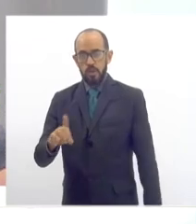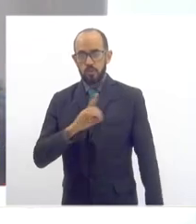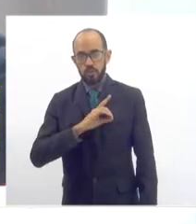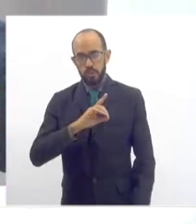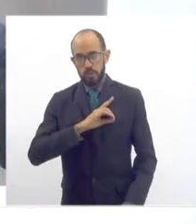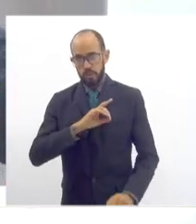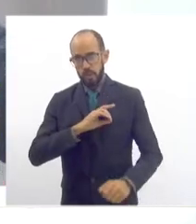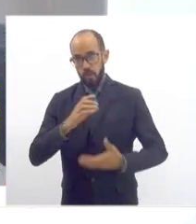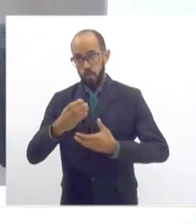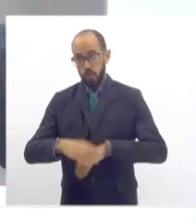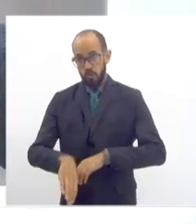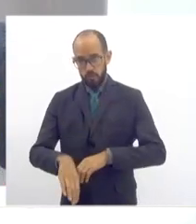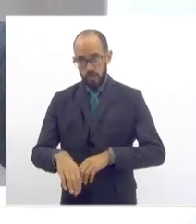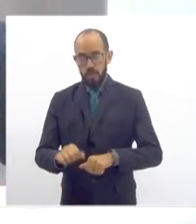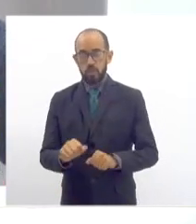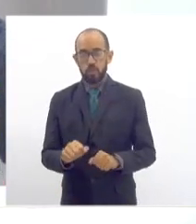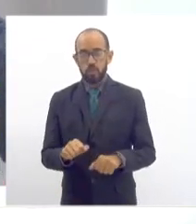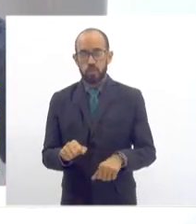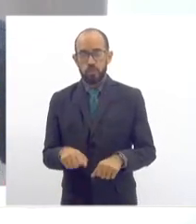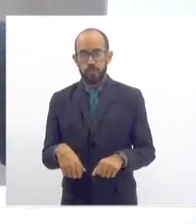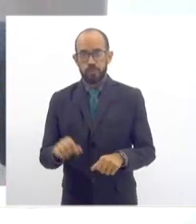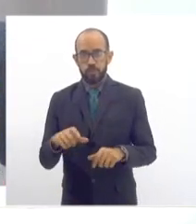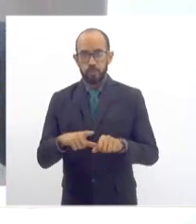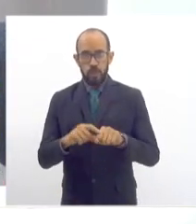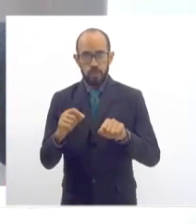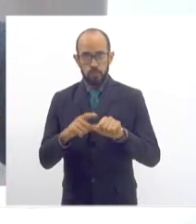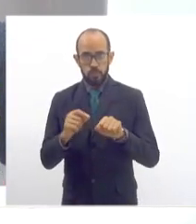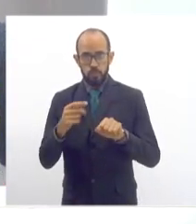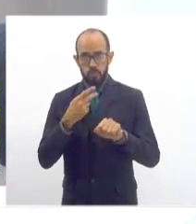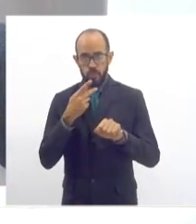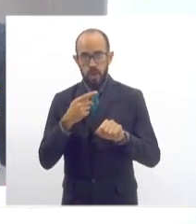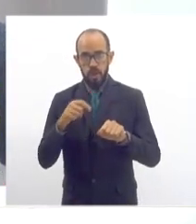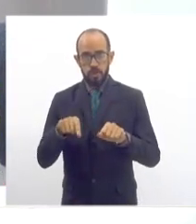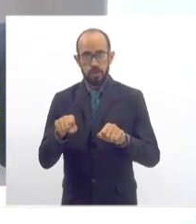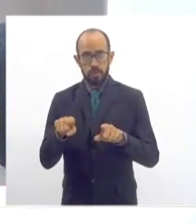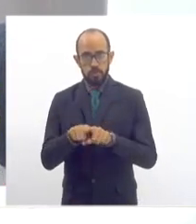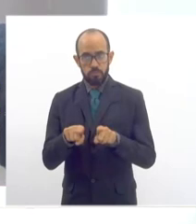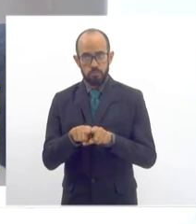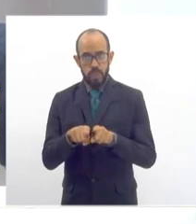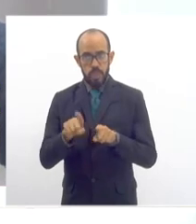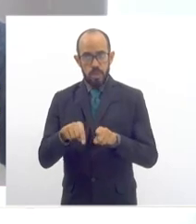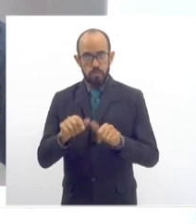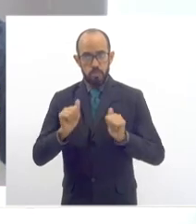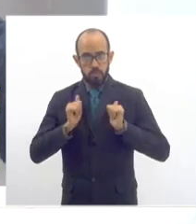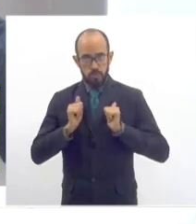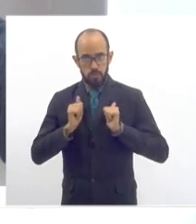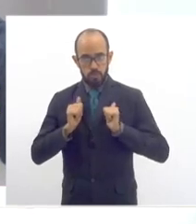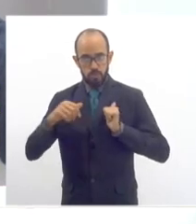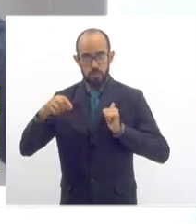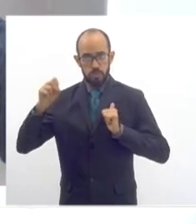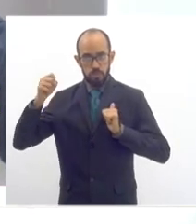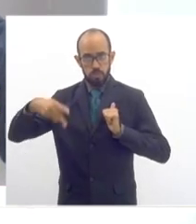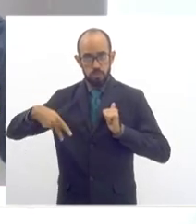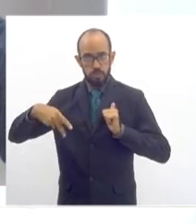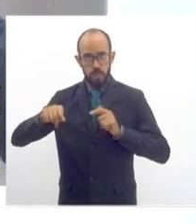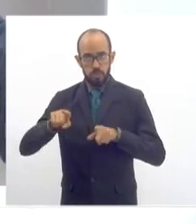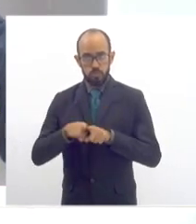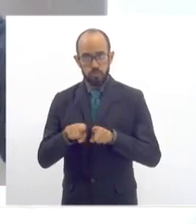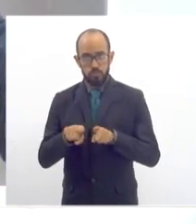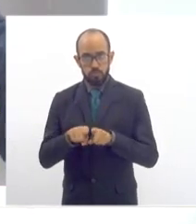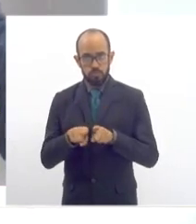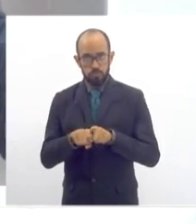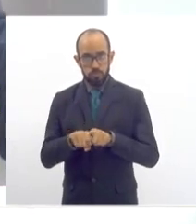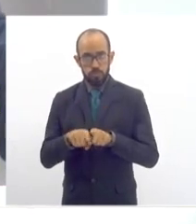que esse benefício ele se estende aos servidores inativos e pensionistas. E a portaria